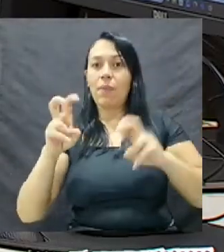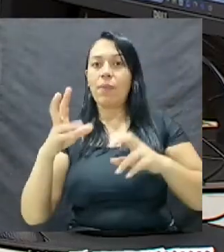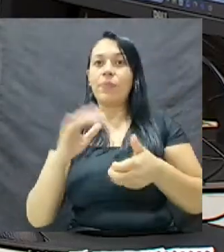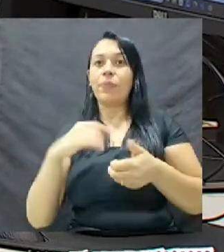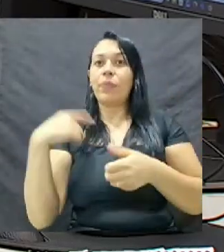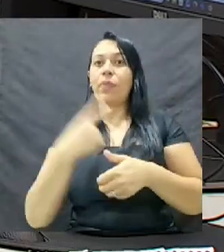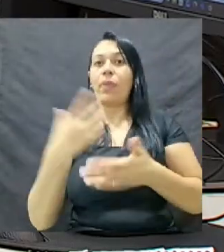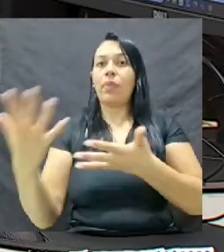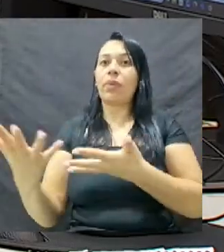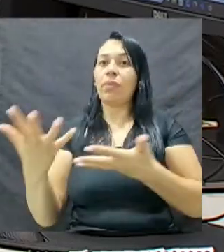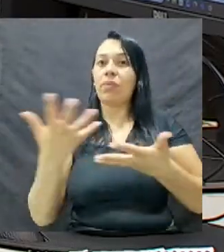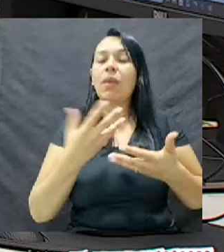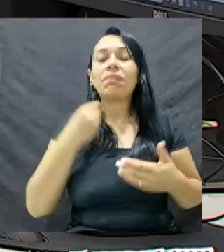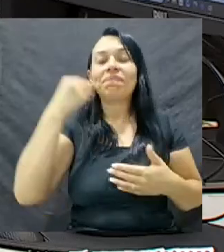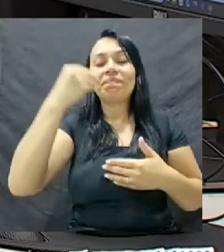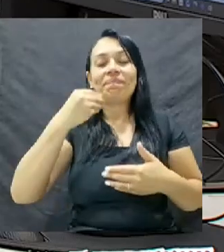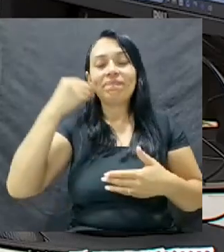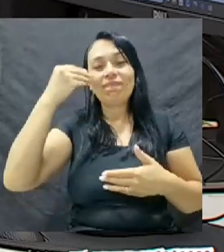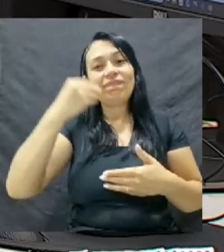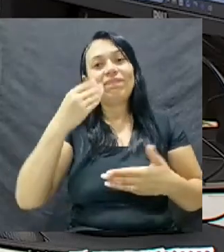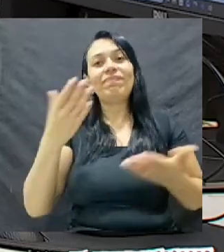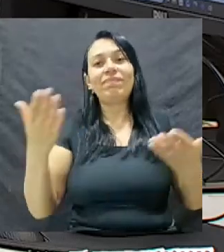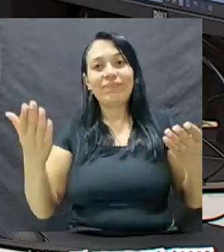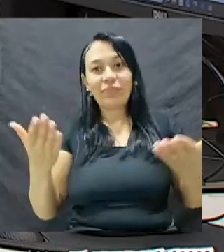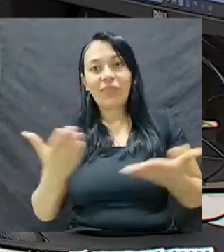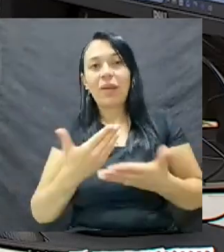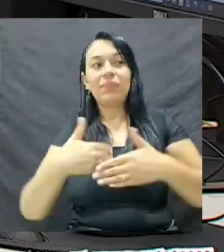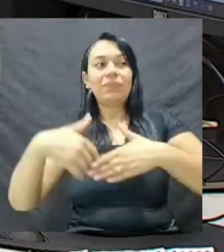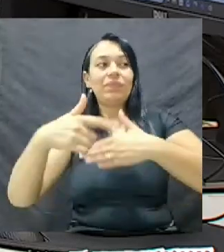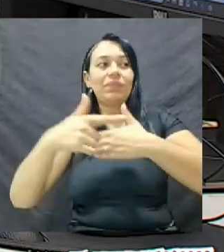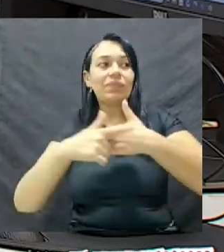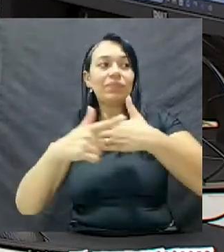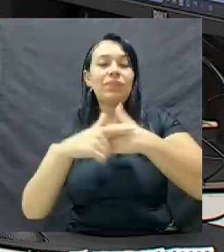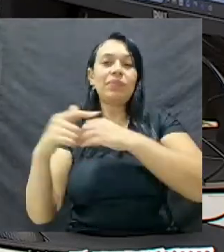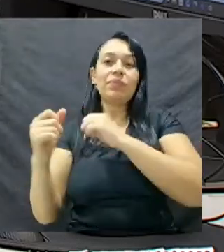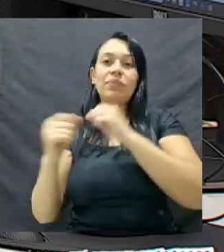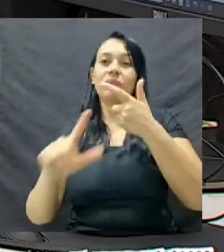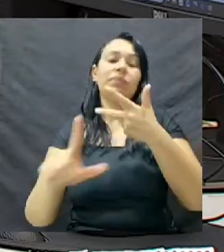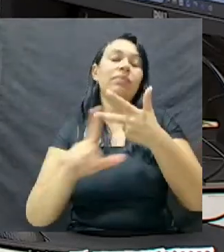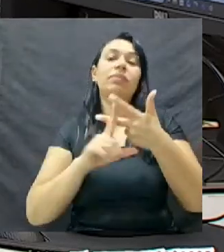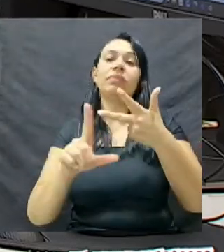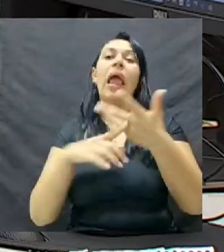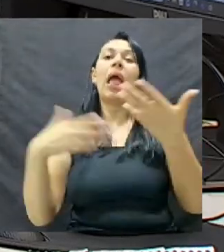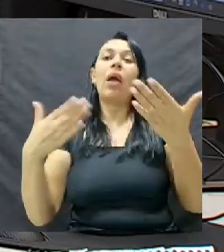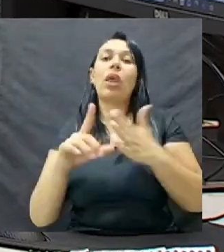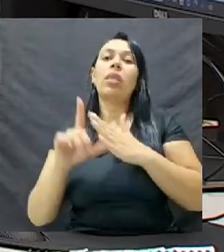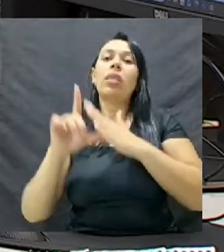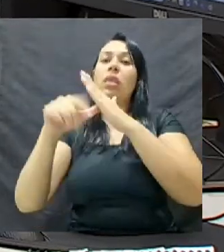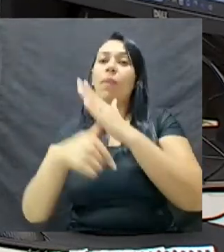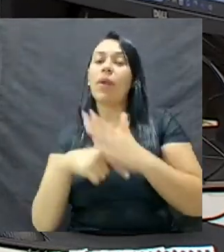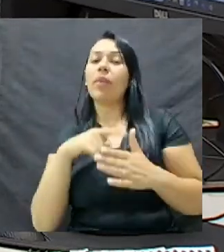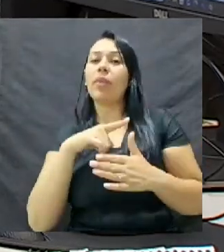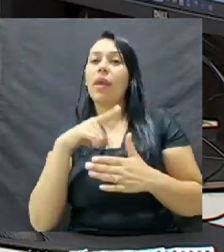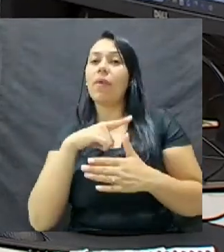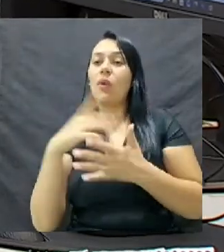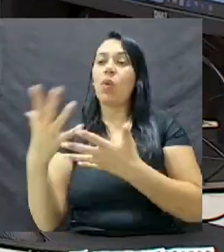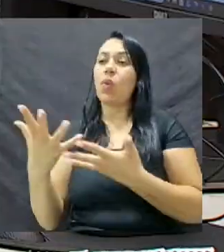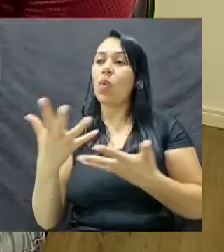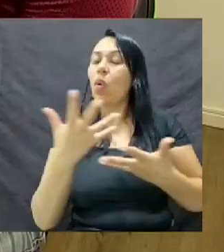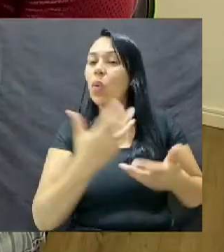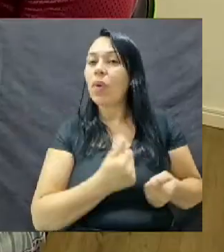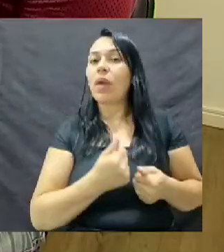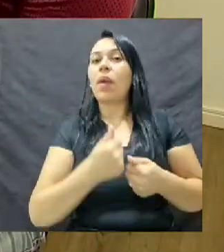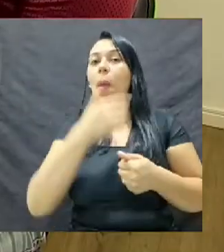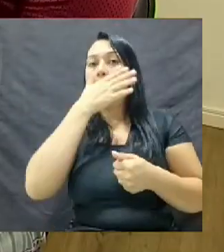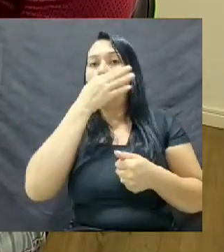experiência aqui do funcionamento do Poder Legislativo. E após isso tive o convite para passar a atuar como diretor-geral